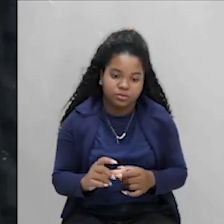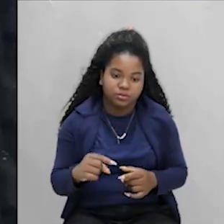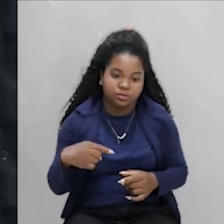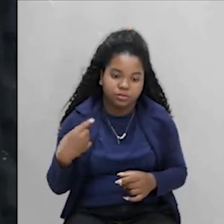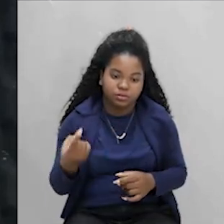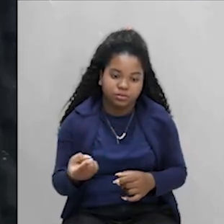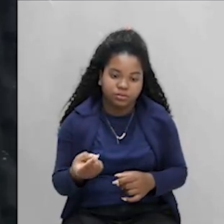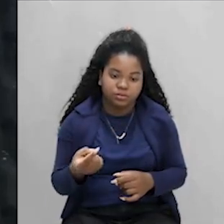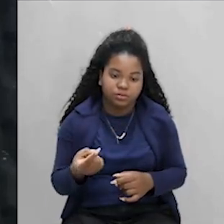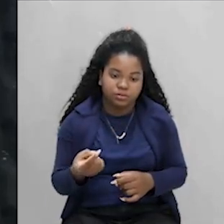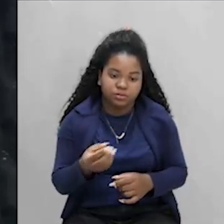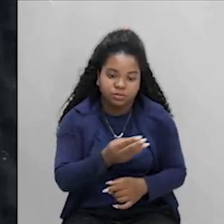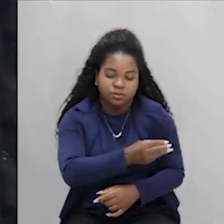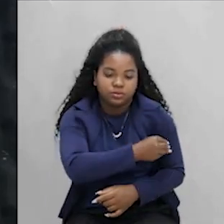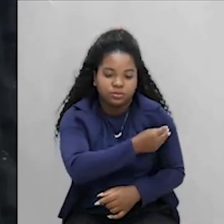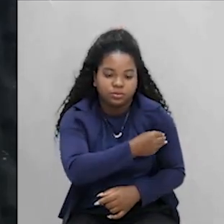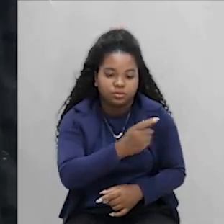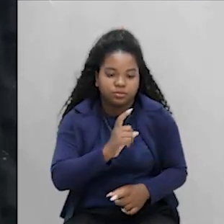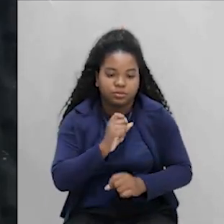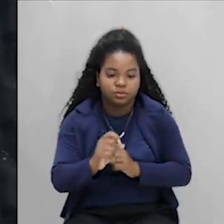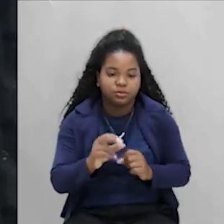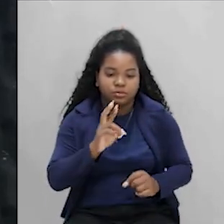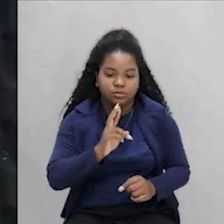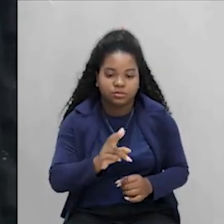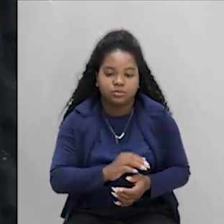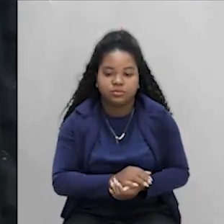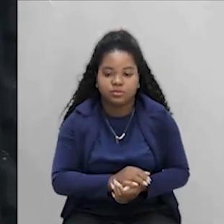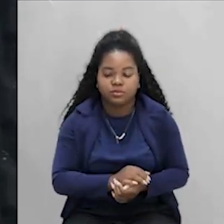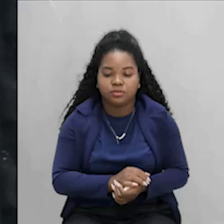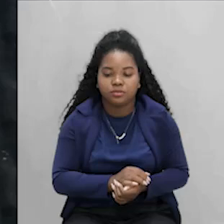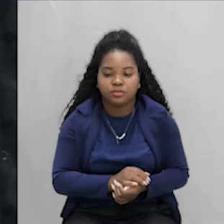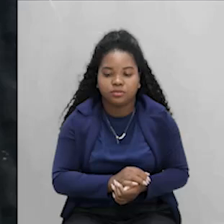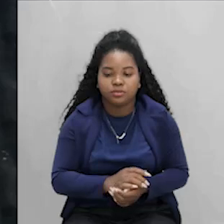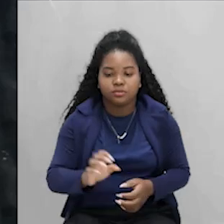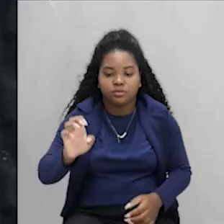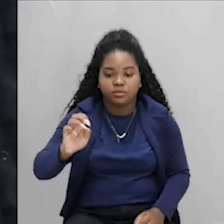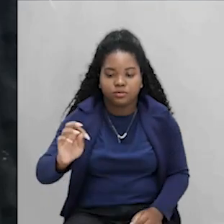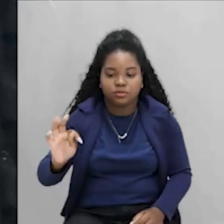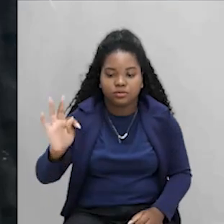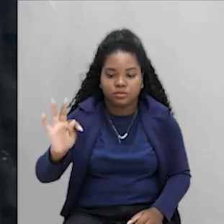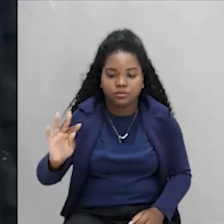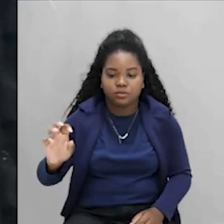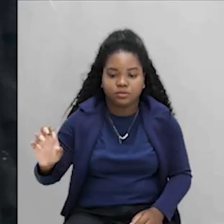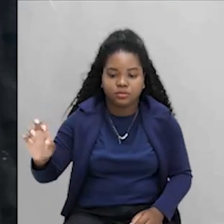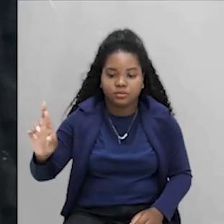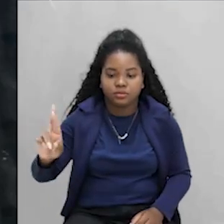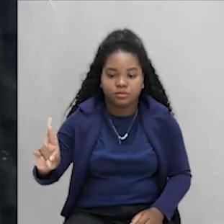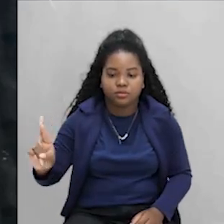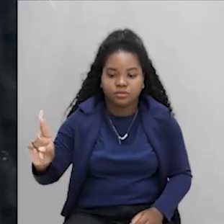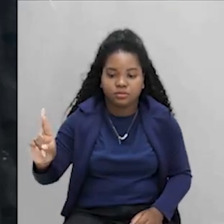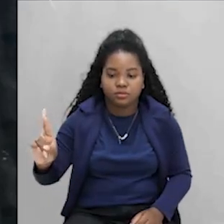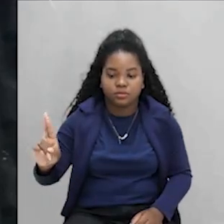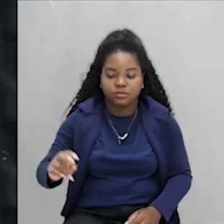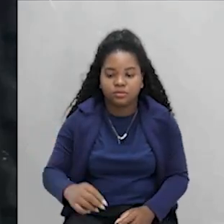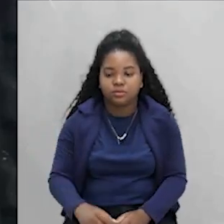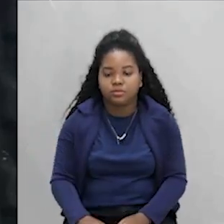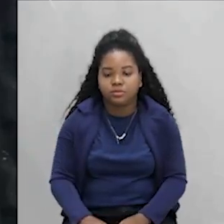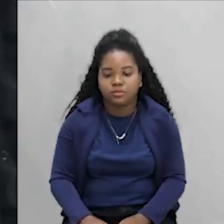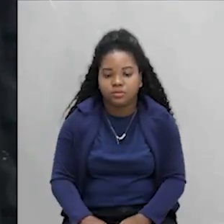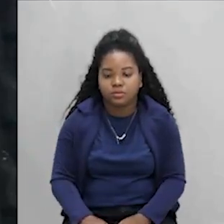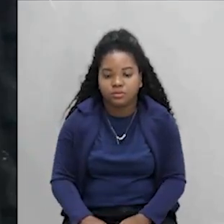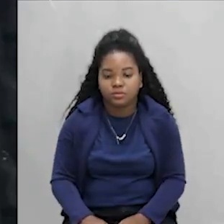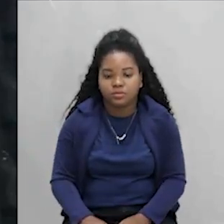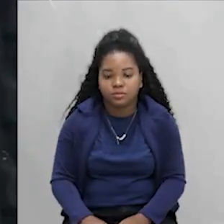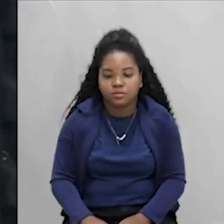outro álcool então eu vou obter como resultado final um éter eu vou sair de um álcool e vou obter um